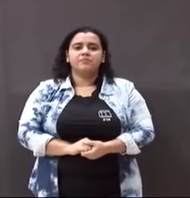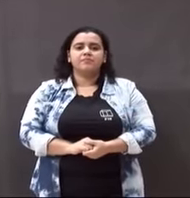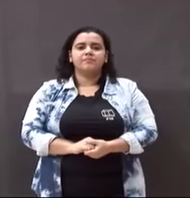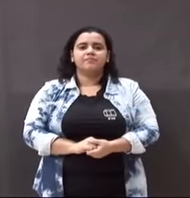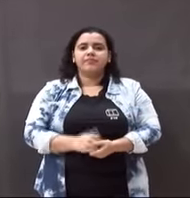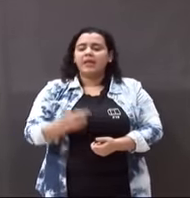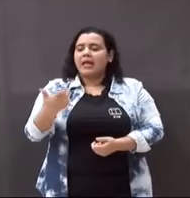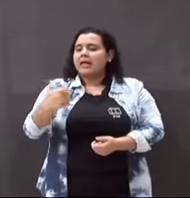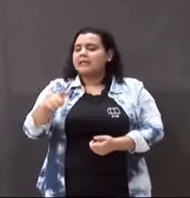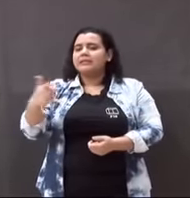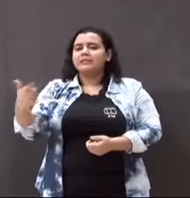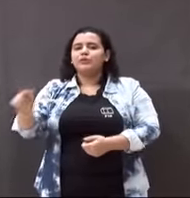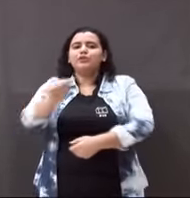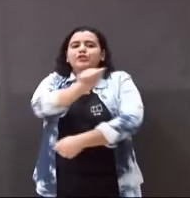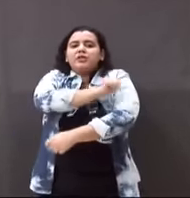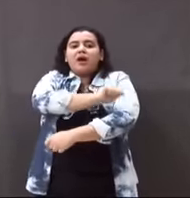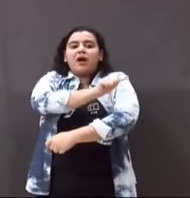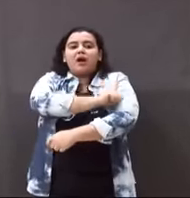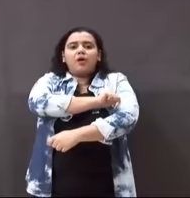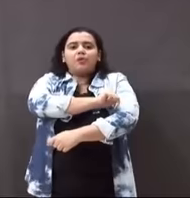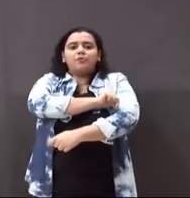Faltou álcool gel em um monte de lugar.